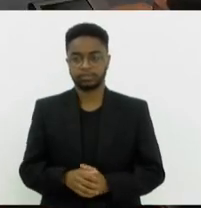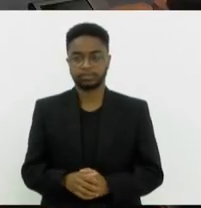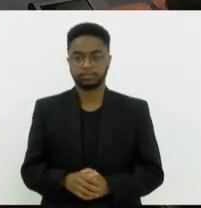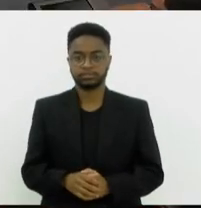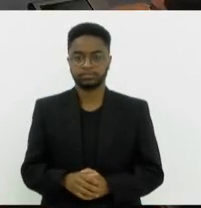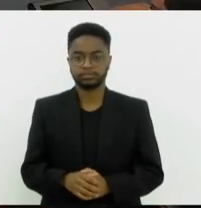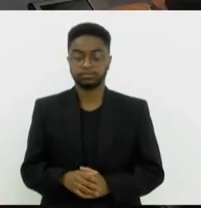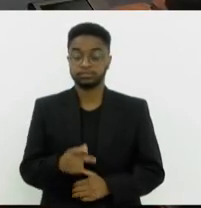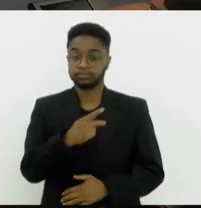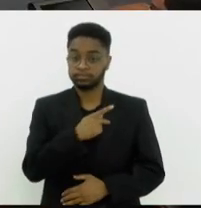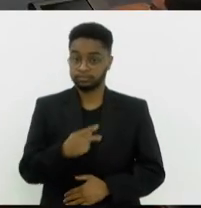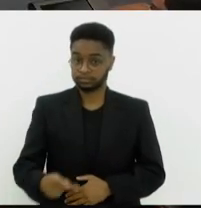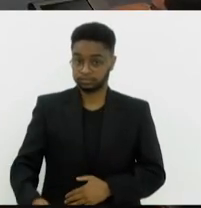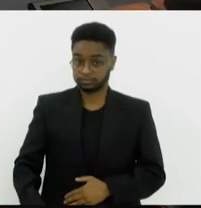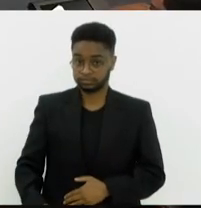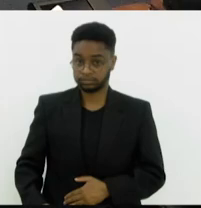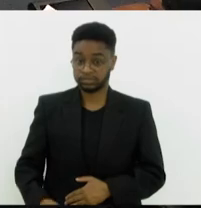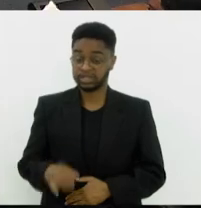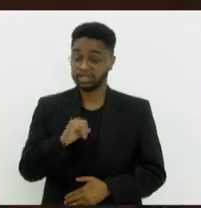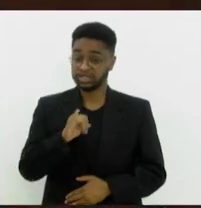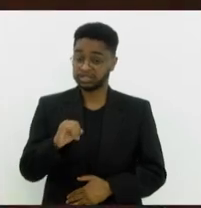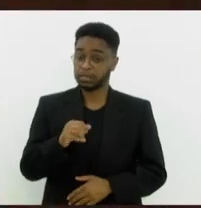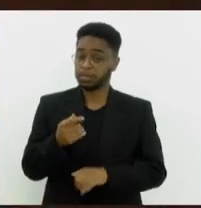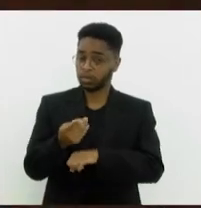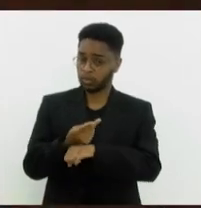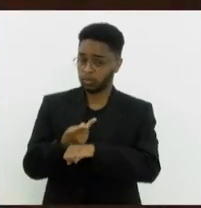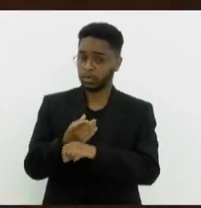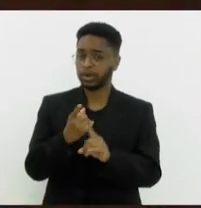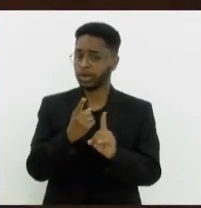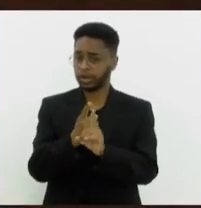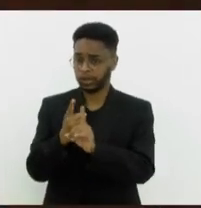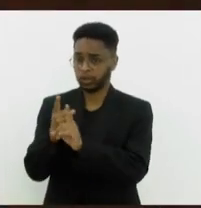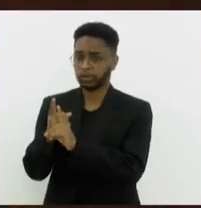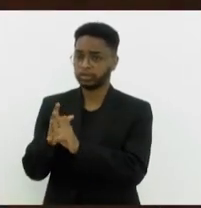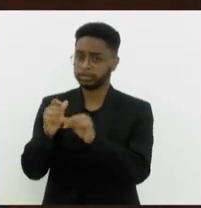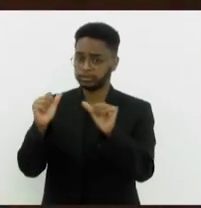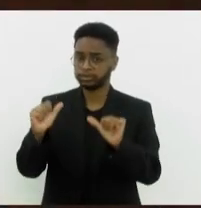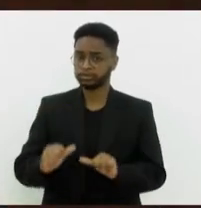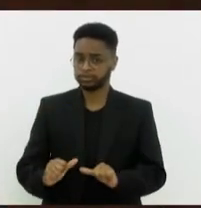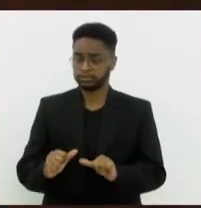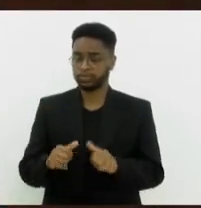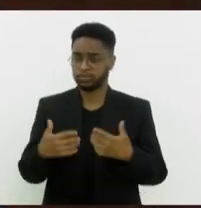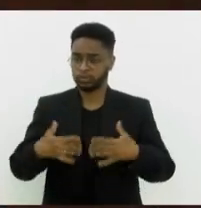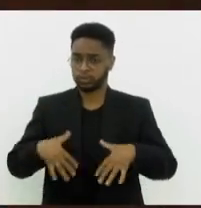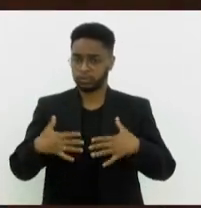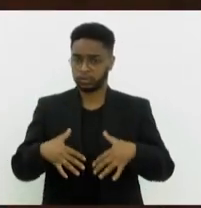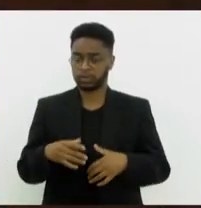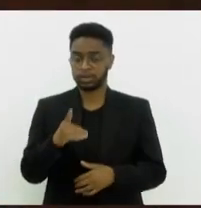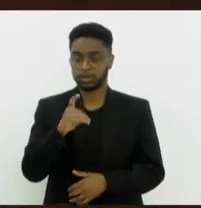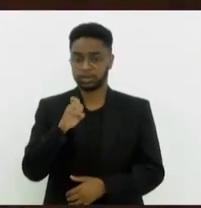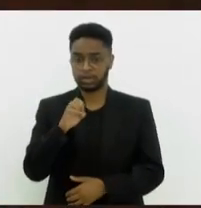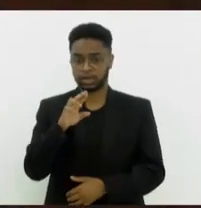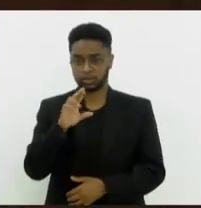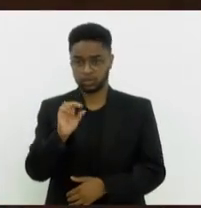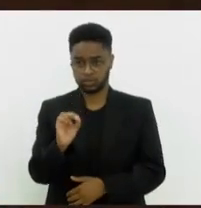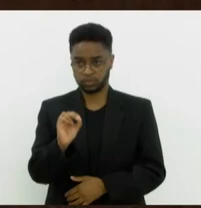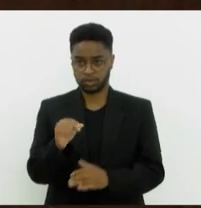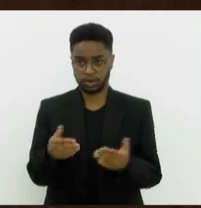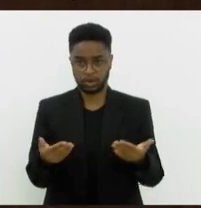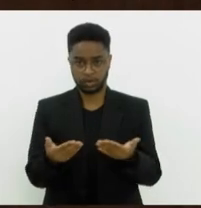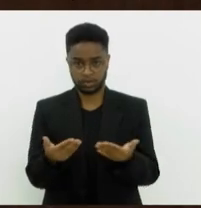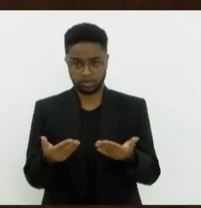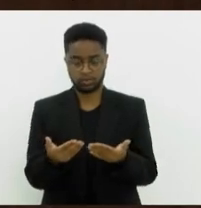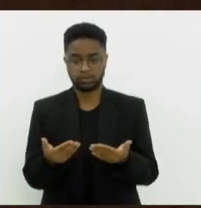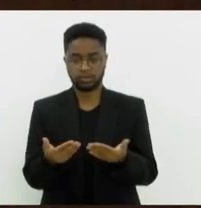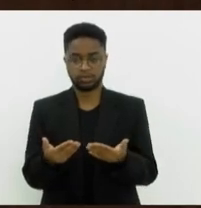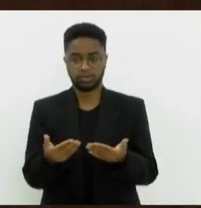Presidente, quanto mais mexe, mais fede. Incrível, incrível. O Detro agora, presidente, celebrou